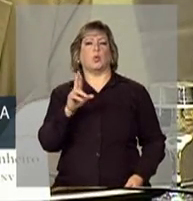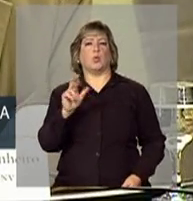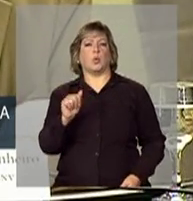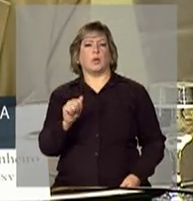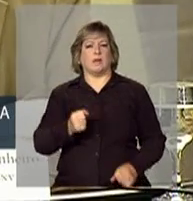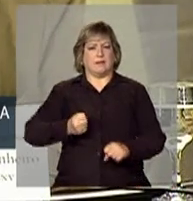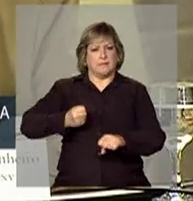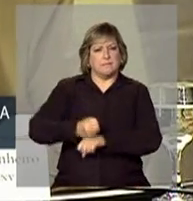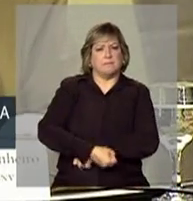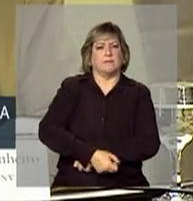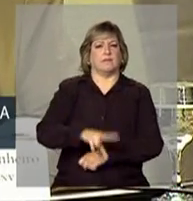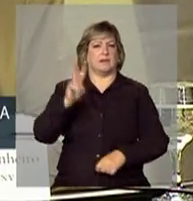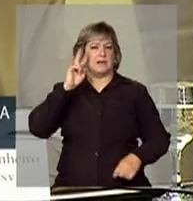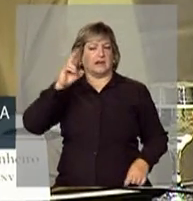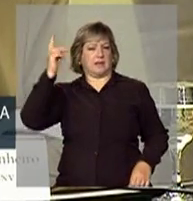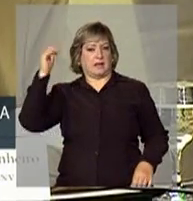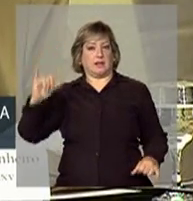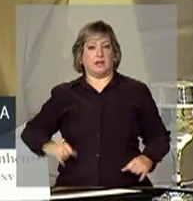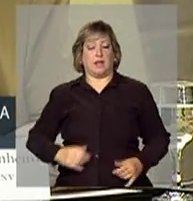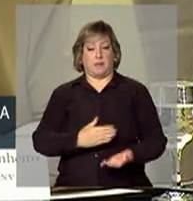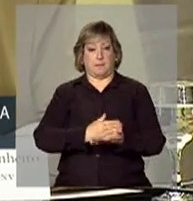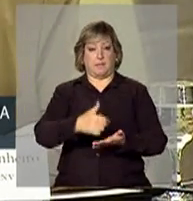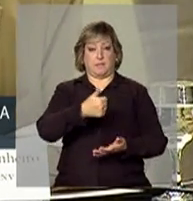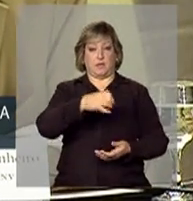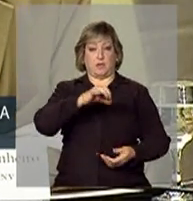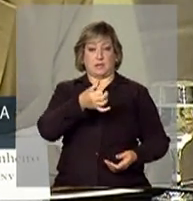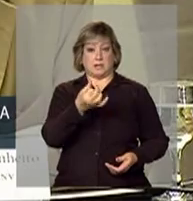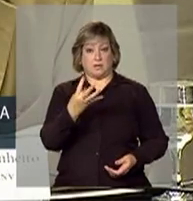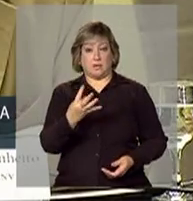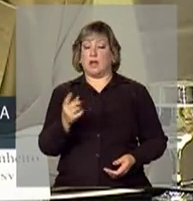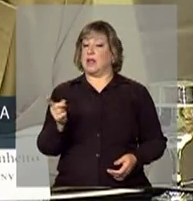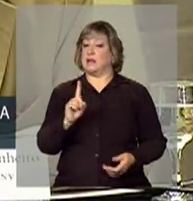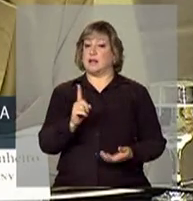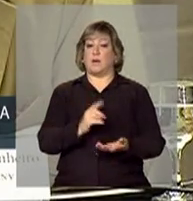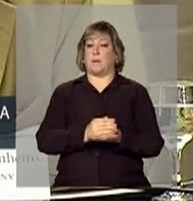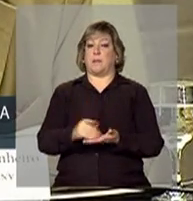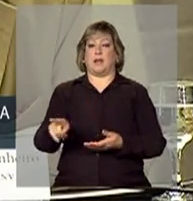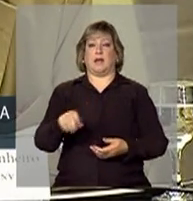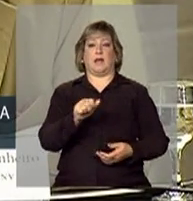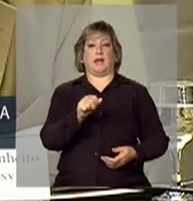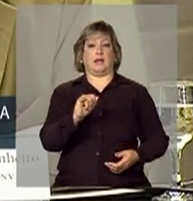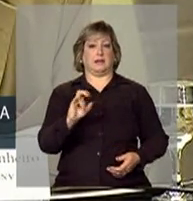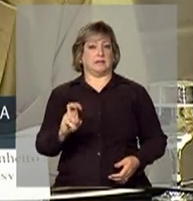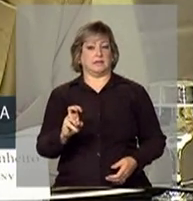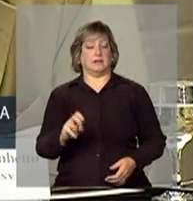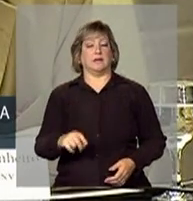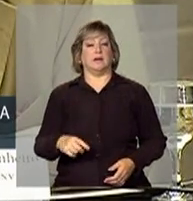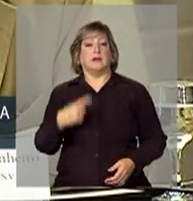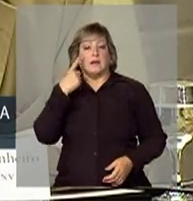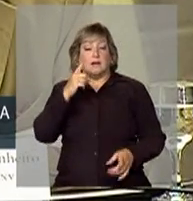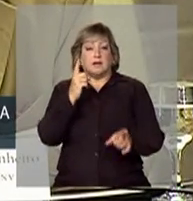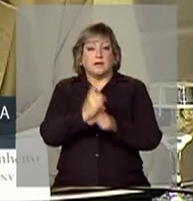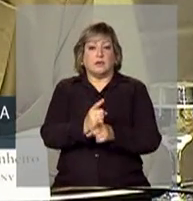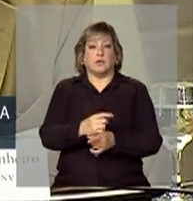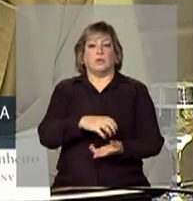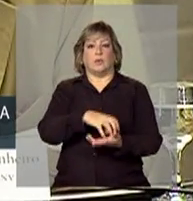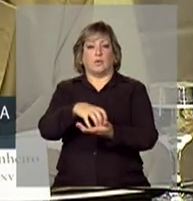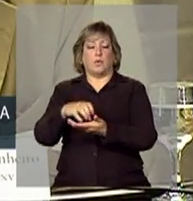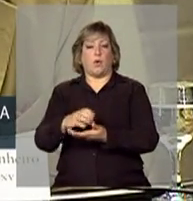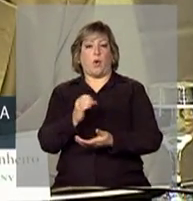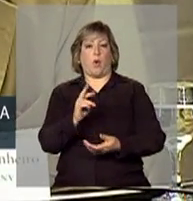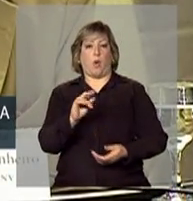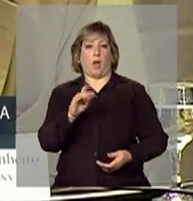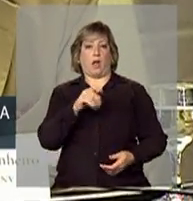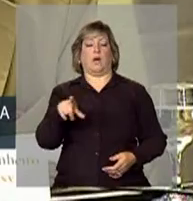política, como eu dizia, a partir de 64 e não a partir do AI-5, a identificação de um conjunto de órgãos que constituíram